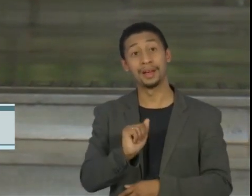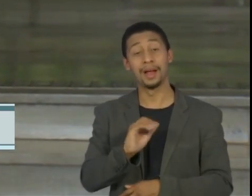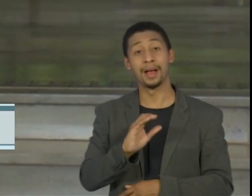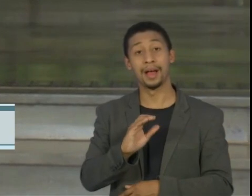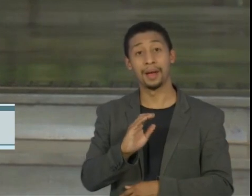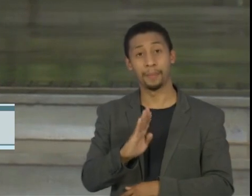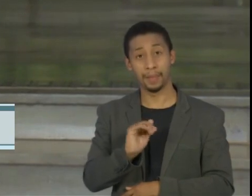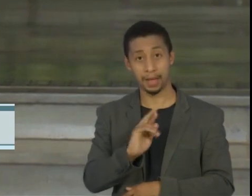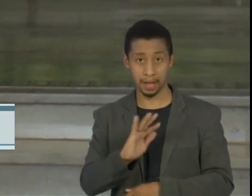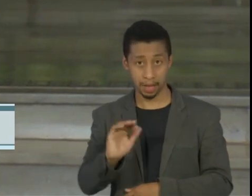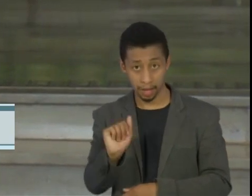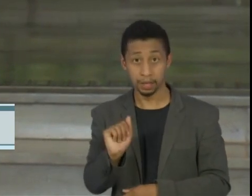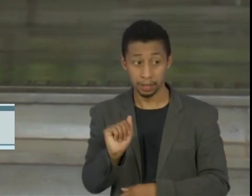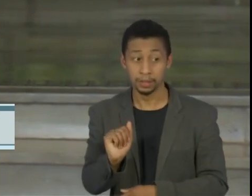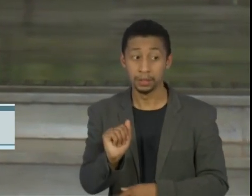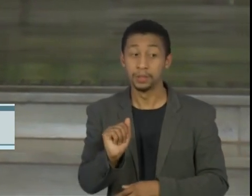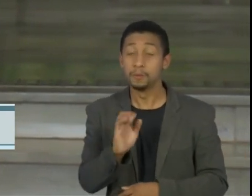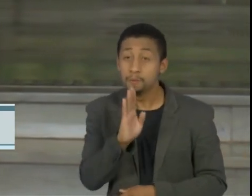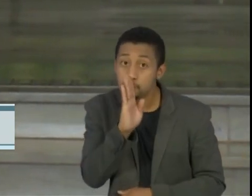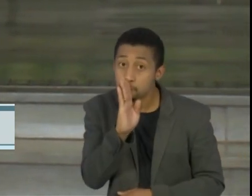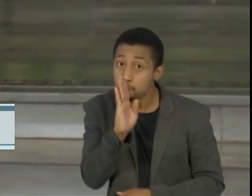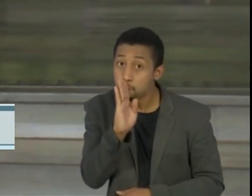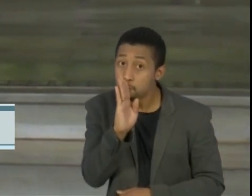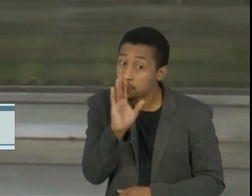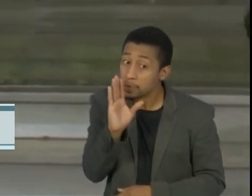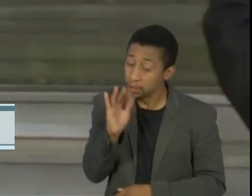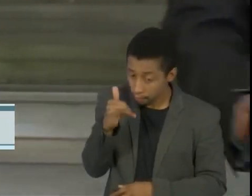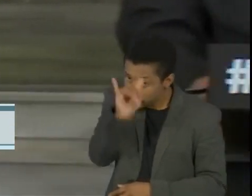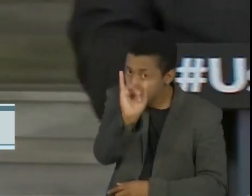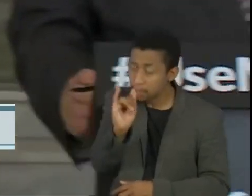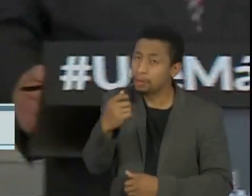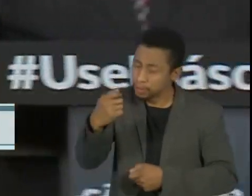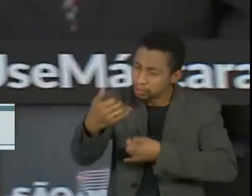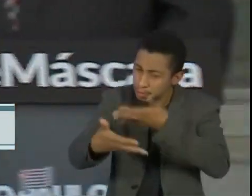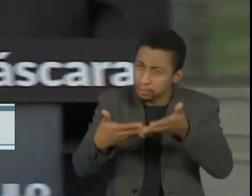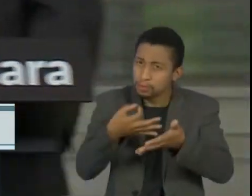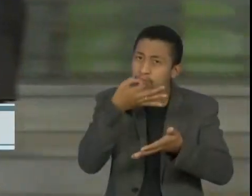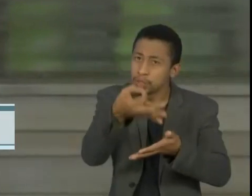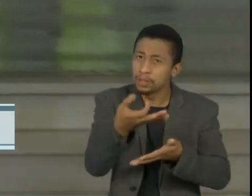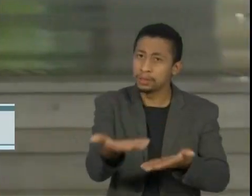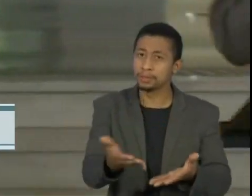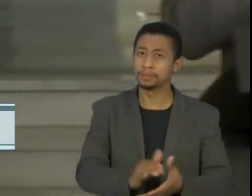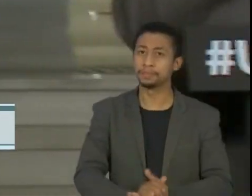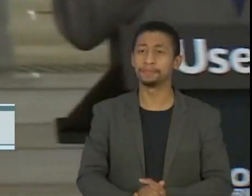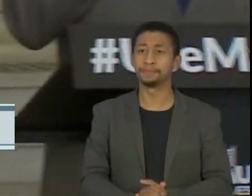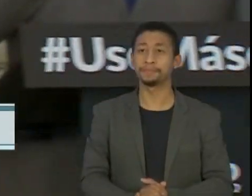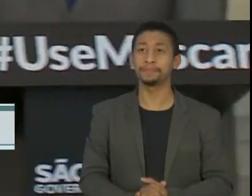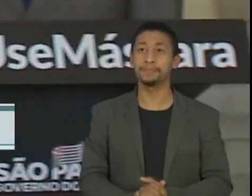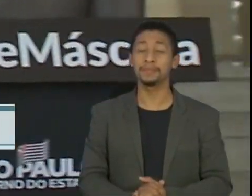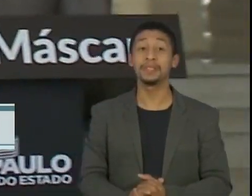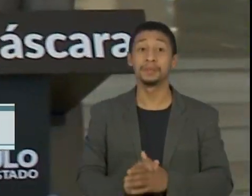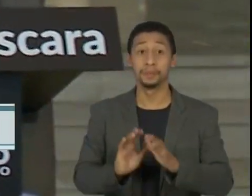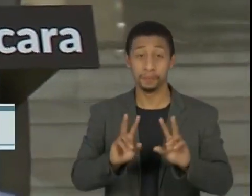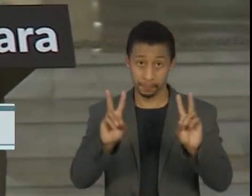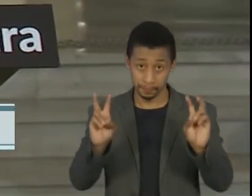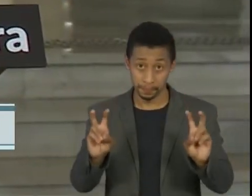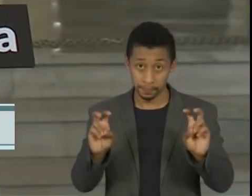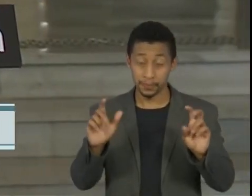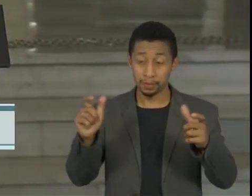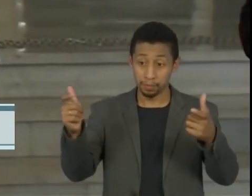sair silencioso da coletiva de hoje. Então, Paulo Menezes. Obrigado, governador. Bom, em relação a essa